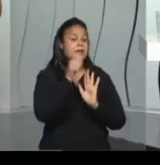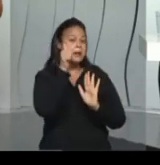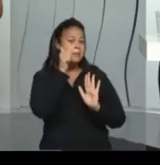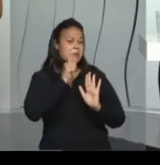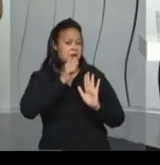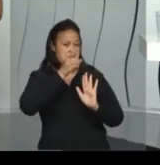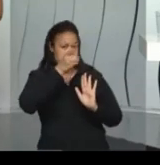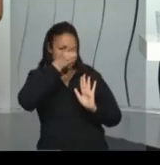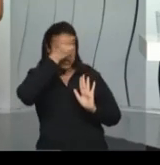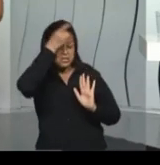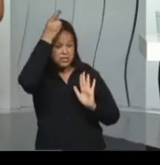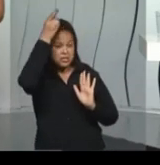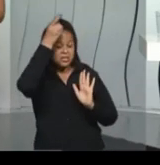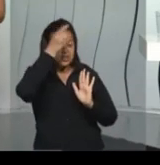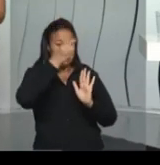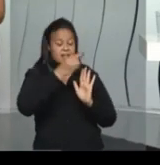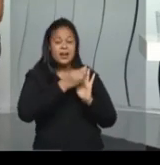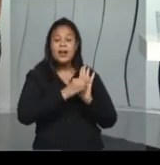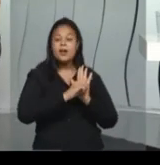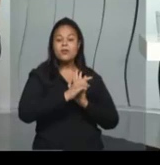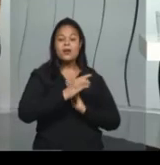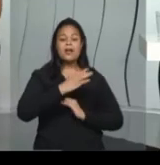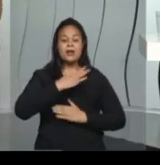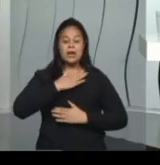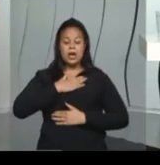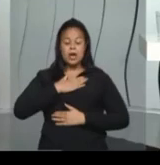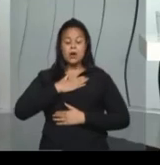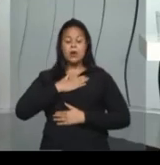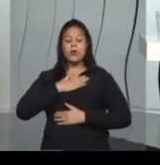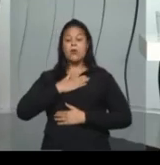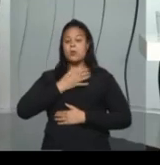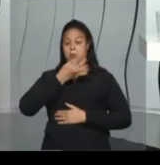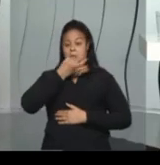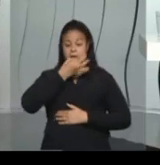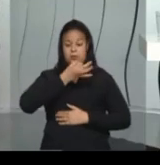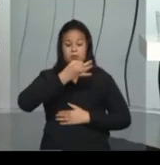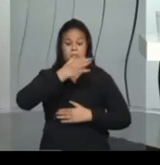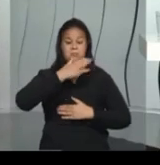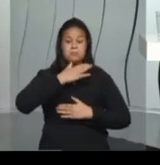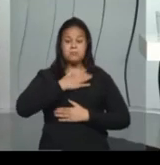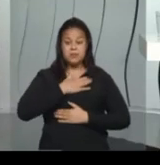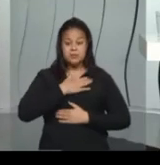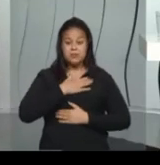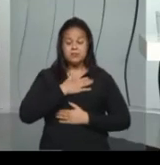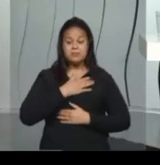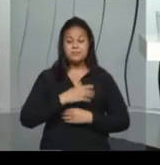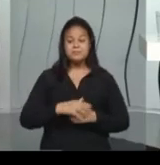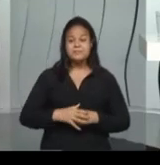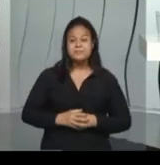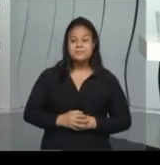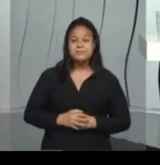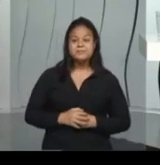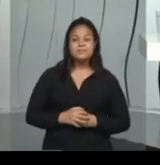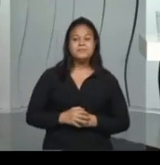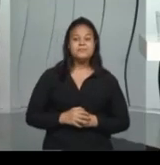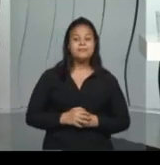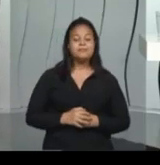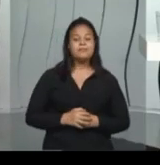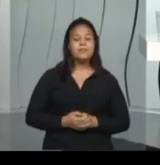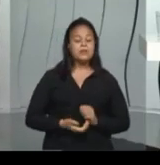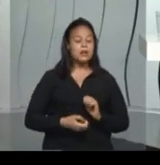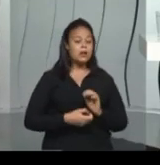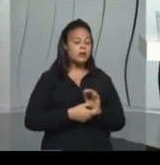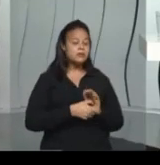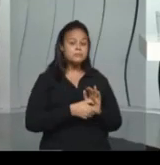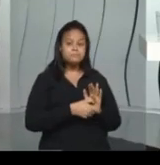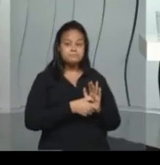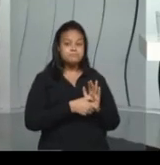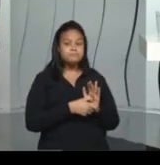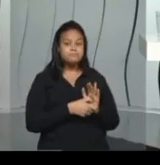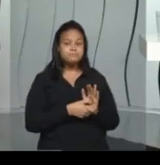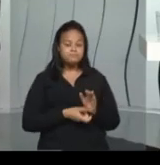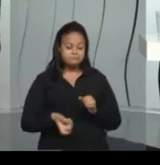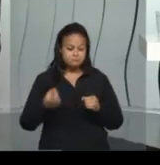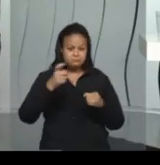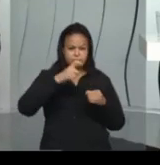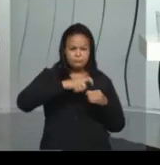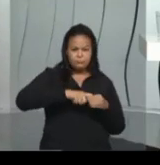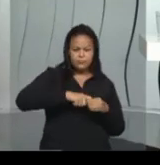dessa subjetividade já traz aí no título. Então, voltando às